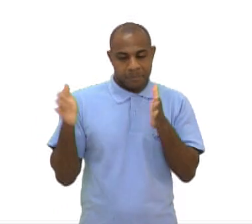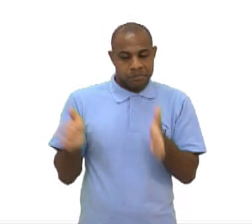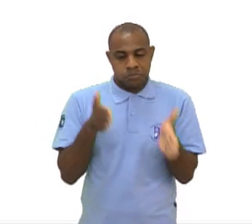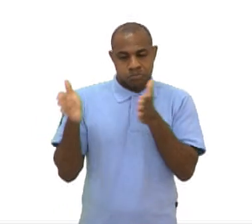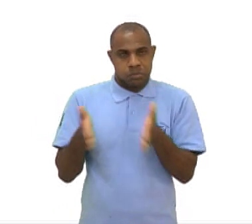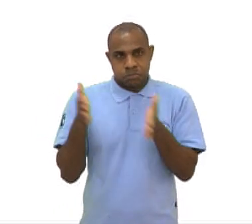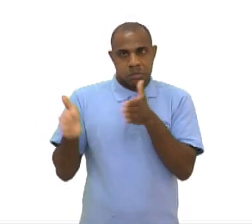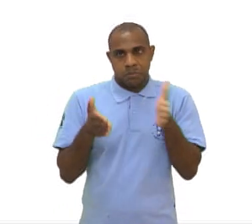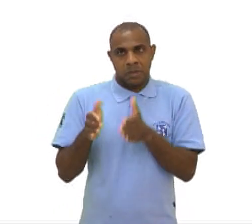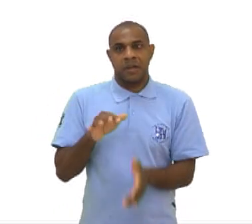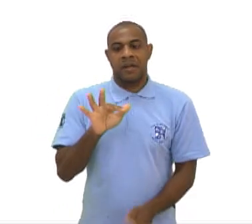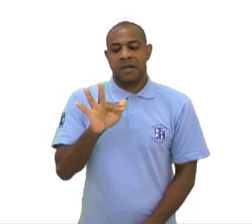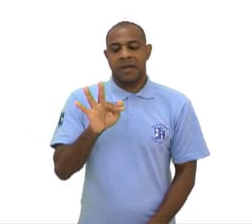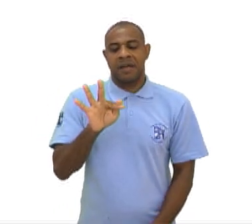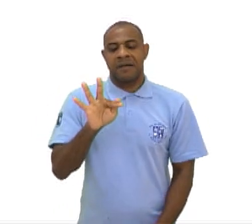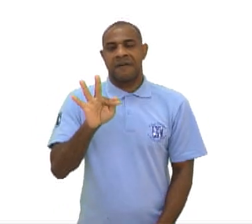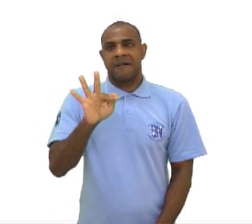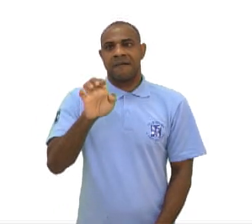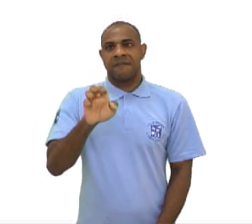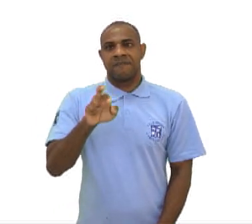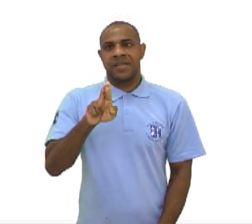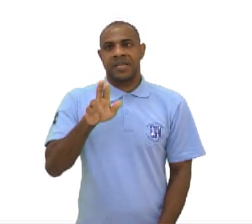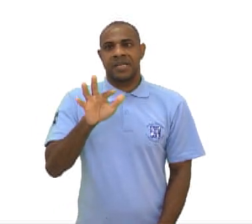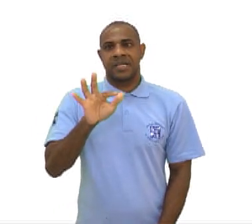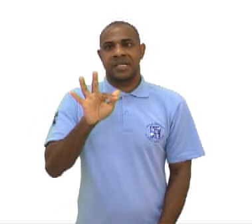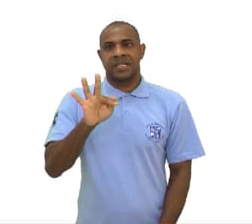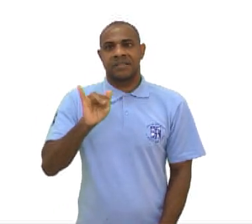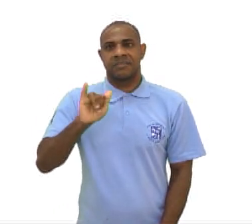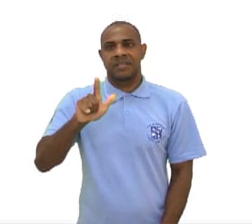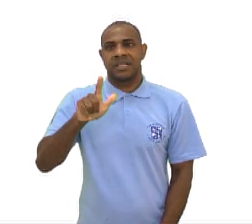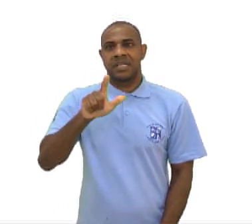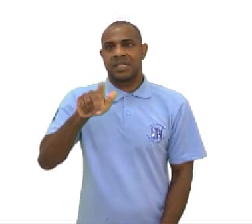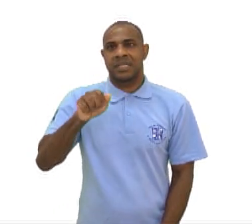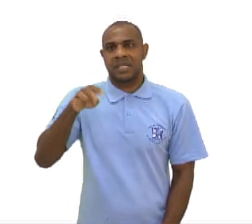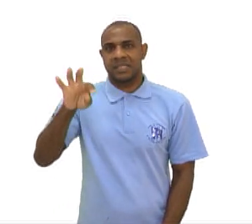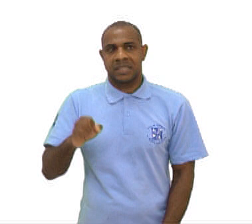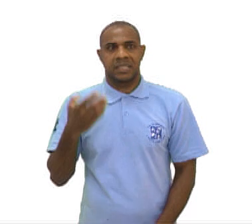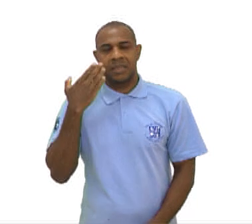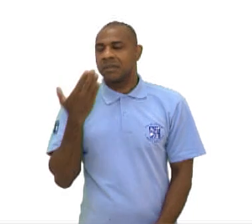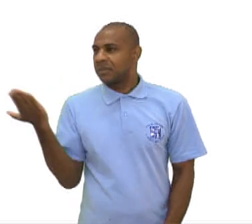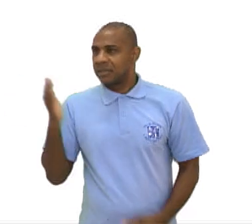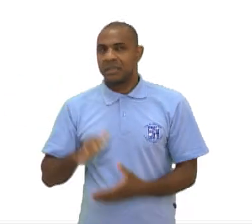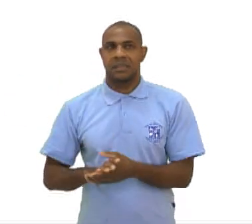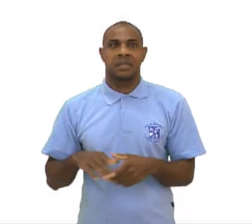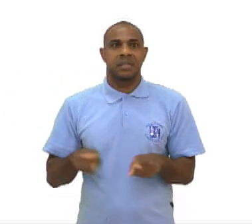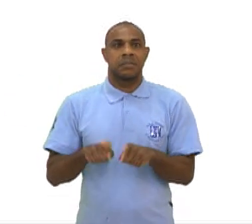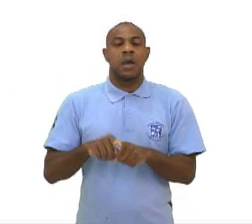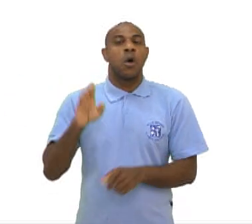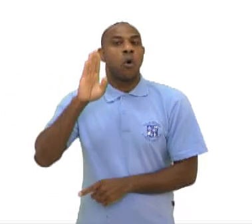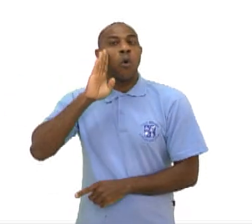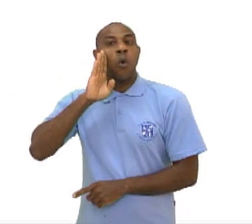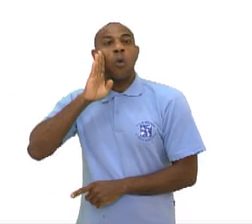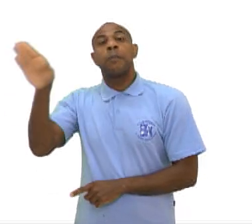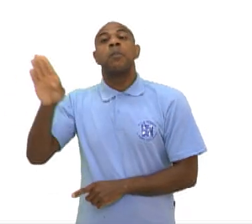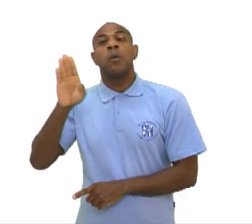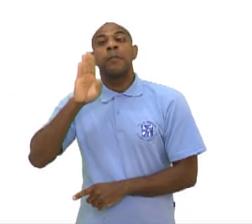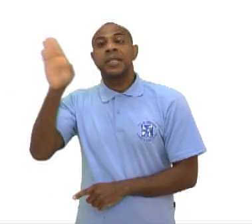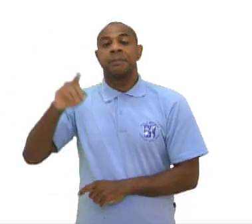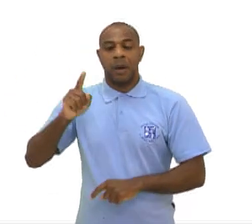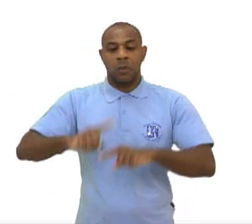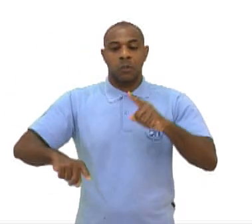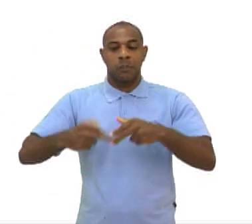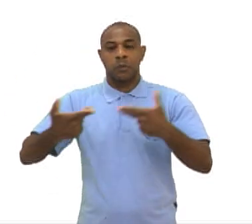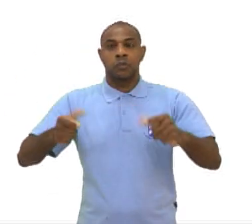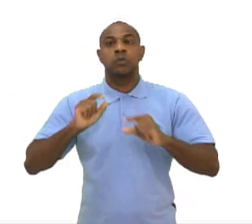dos nitratos, os nitratos, né? No ciclo natural do nitrogênio, o equivalente ao principal componente nesses fertilizantes industriais